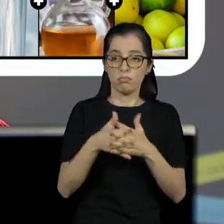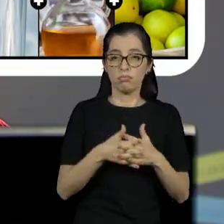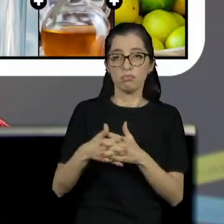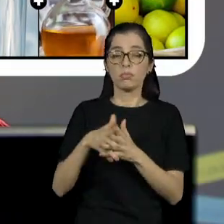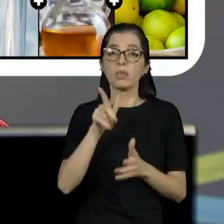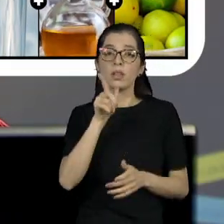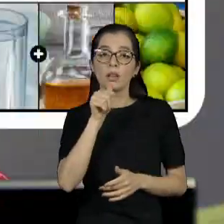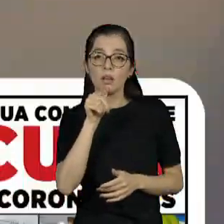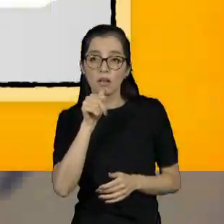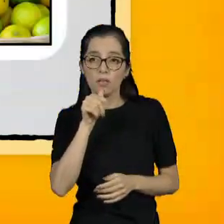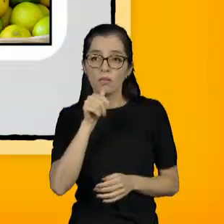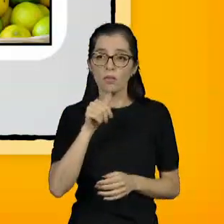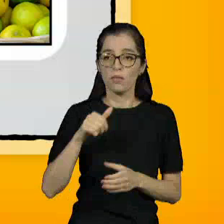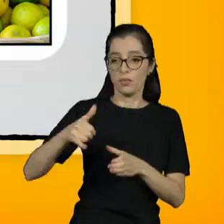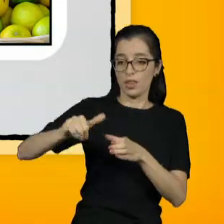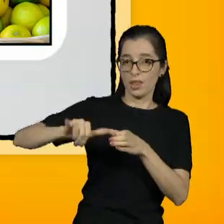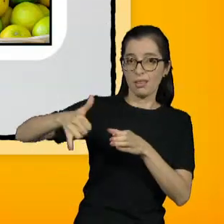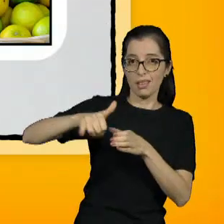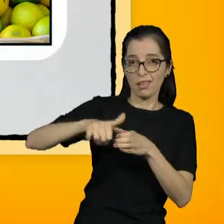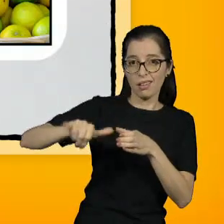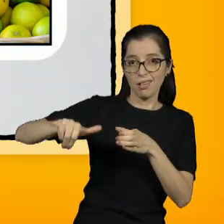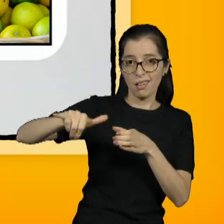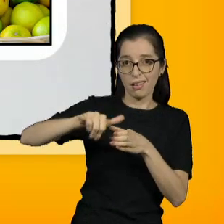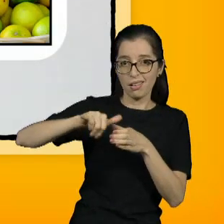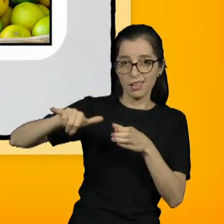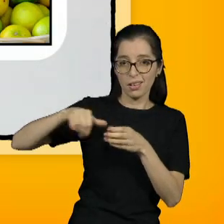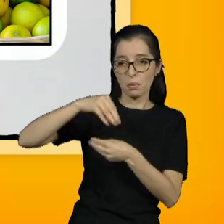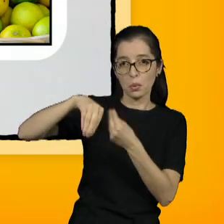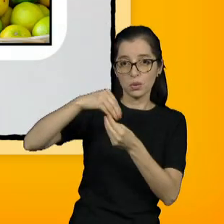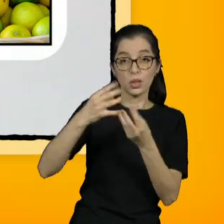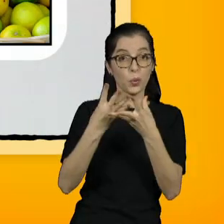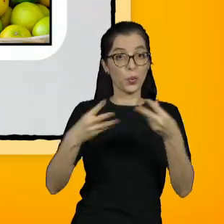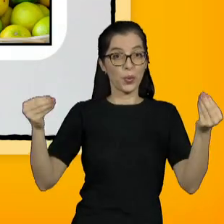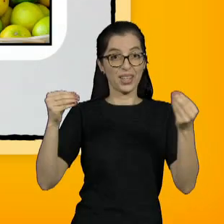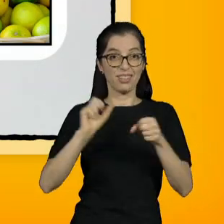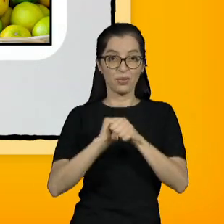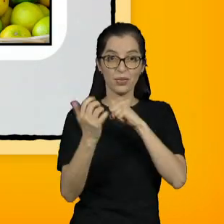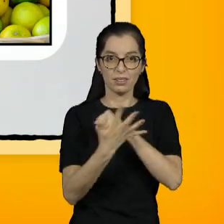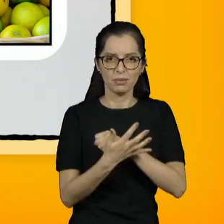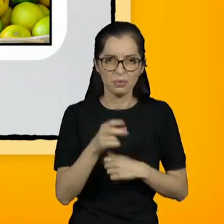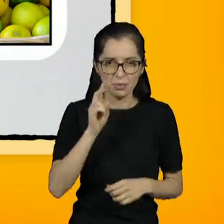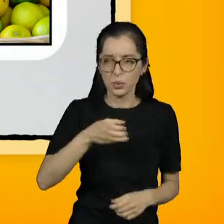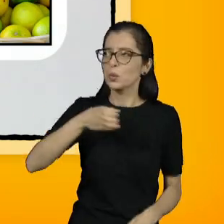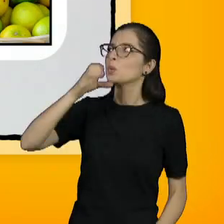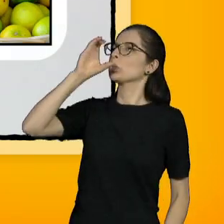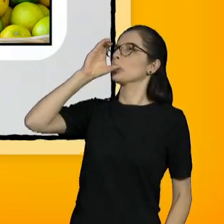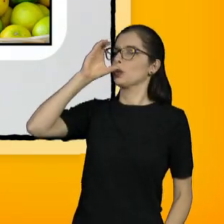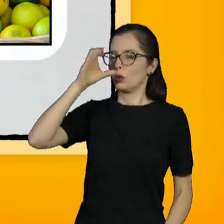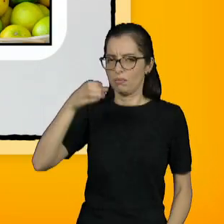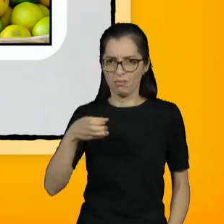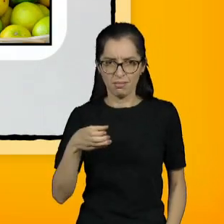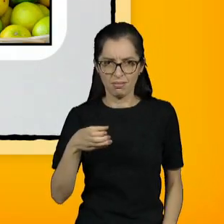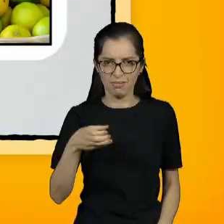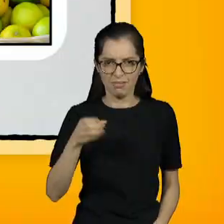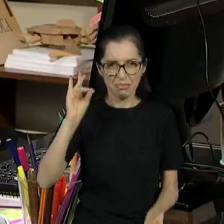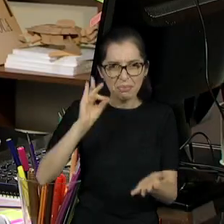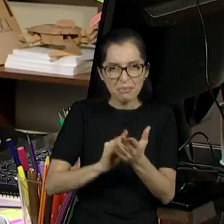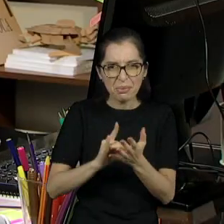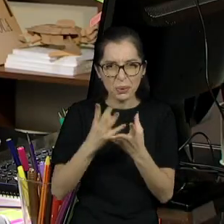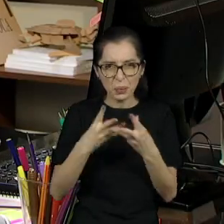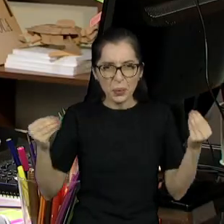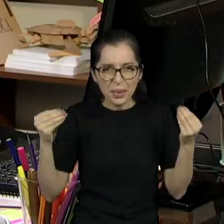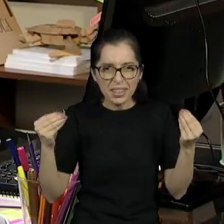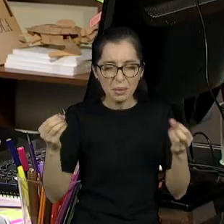o coronavírus. Tinha um título, você tinha ali uma pessoa, uma foto de uma pessoa tomando água com vinagre como se aquilo fosse um elixir mágico, o